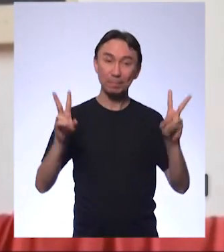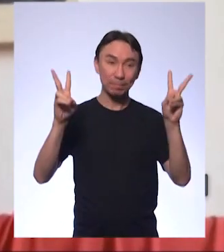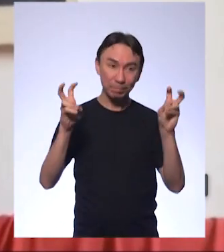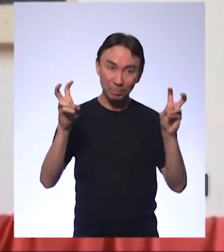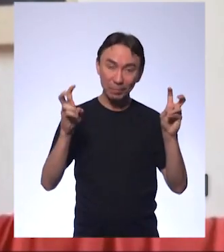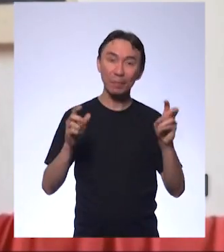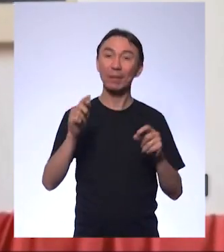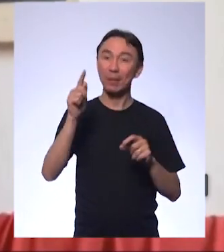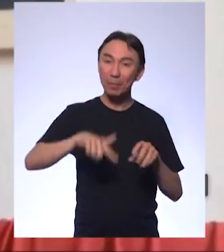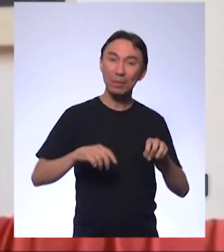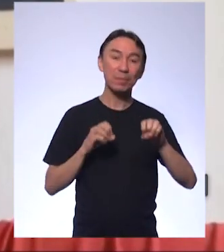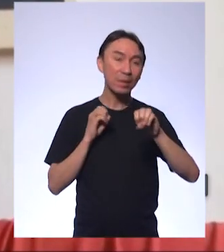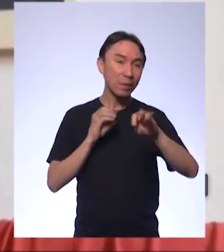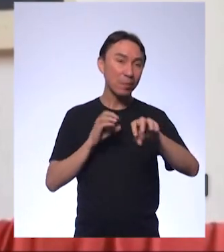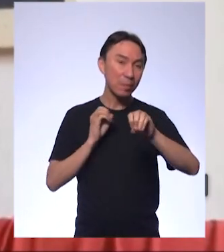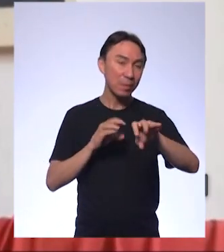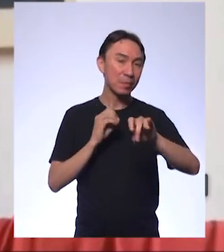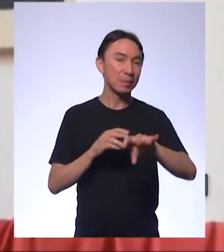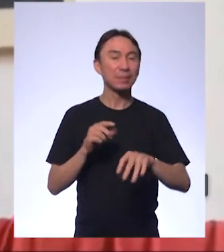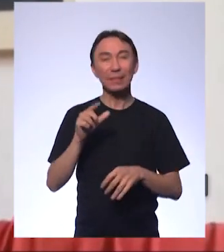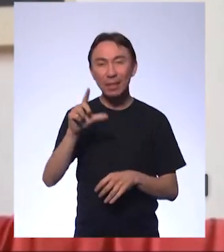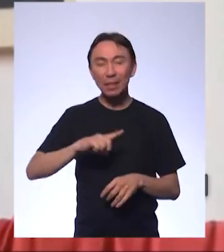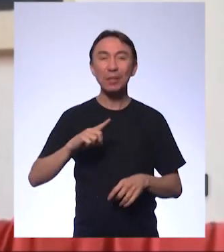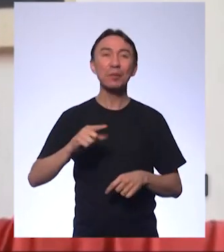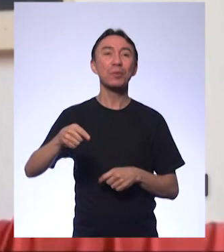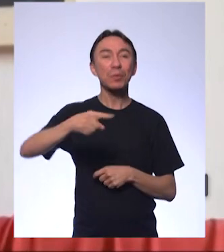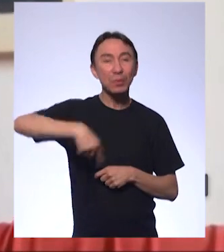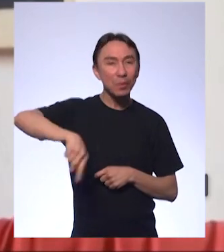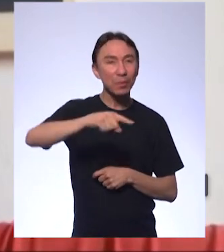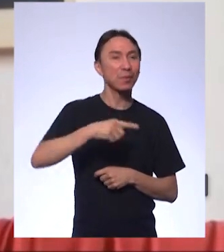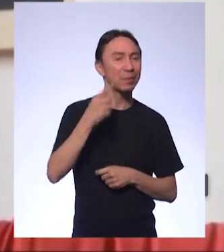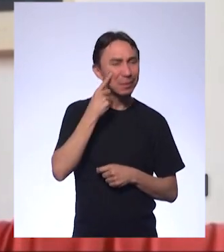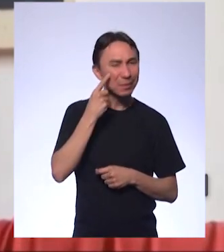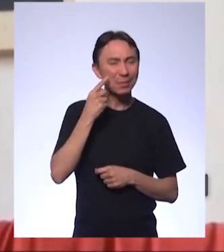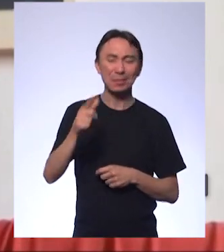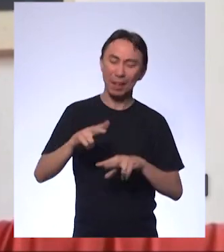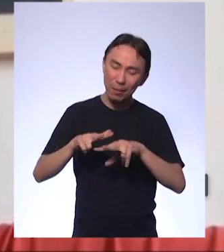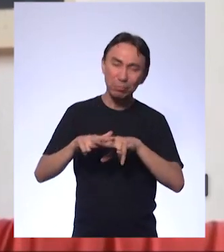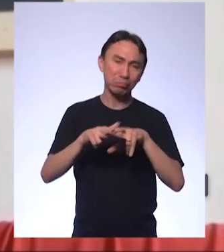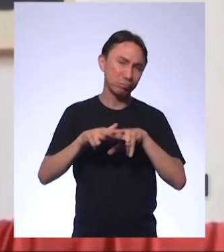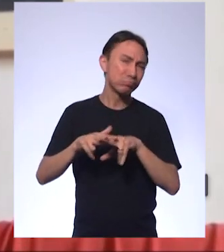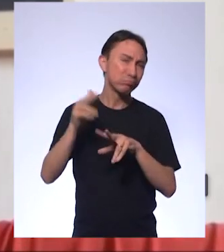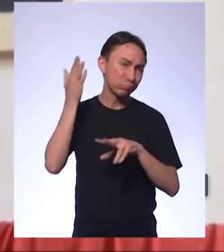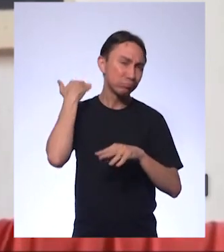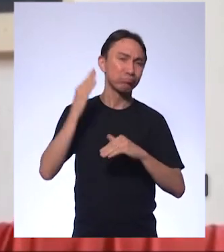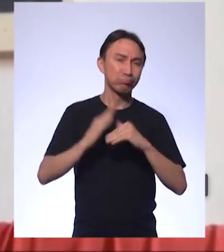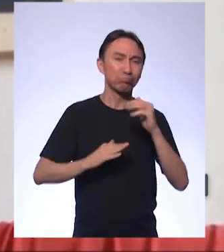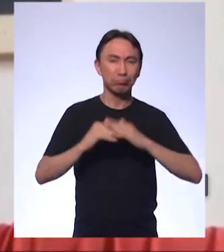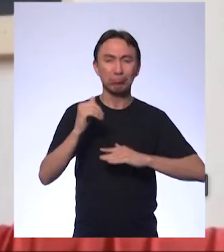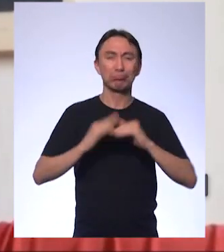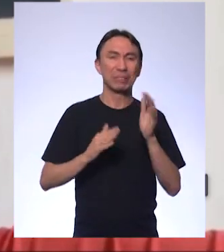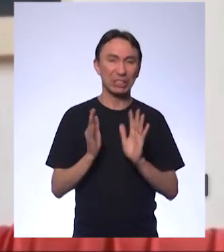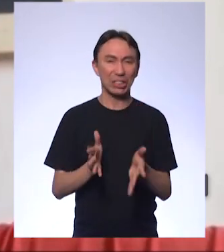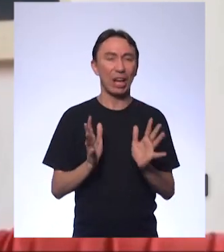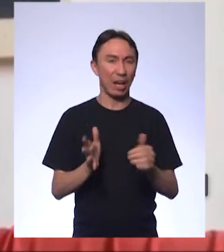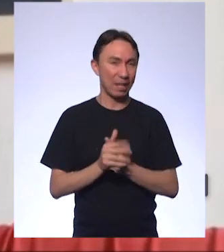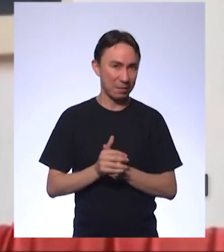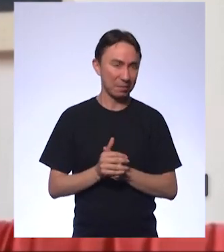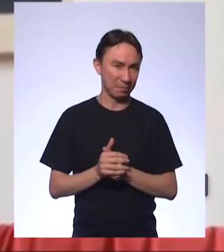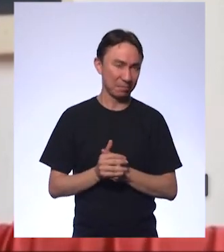temos mais uma aula, onde nós vamos estar revisitando aí uma das habilidades que já foram trabalhadas no decorrer,